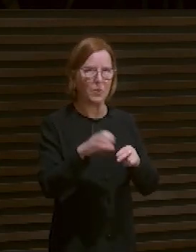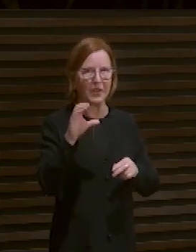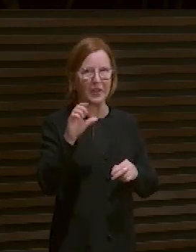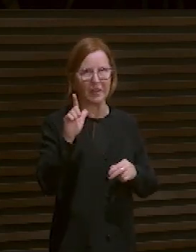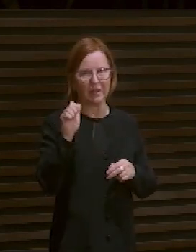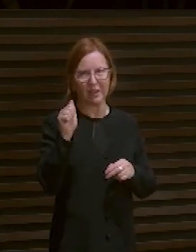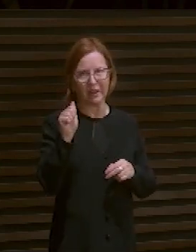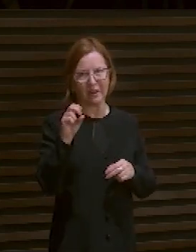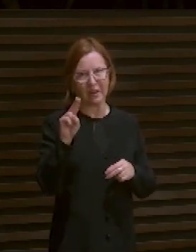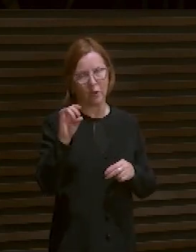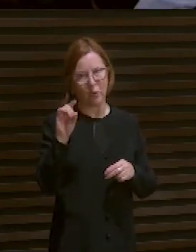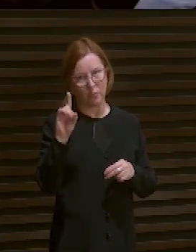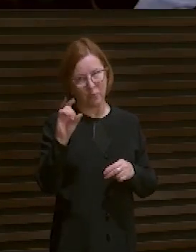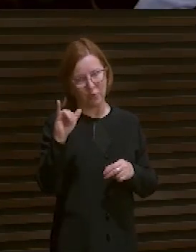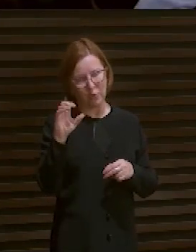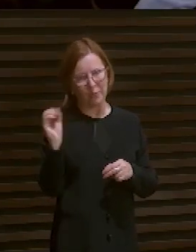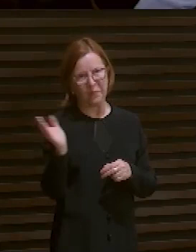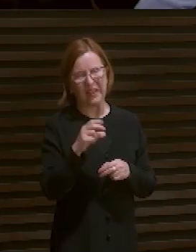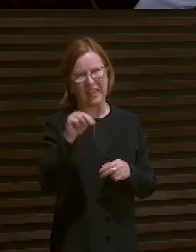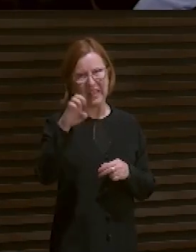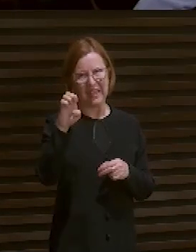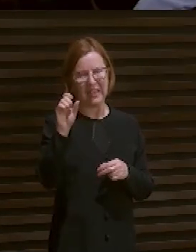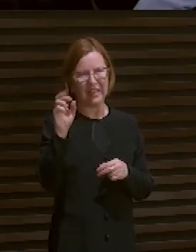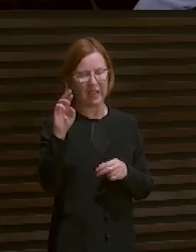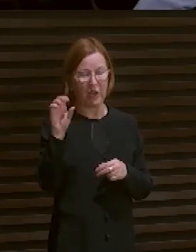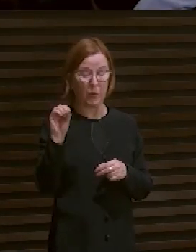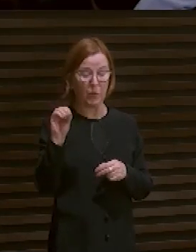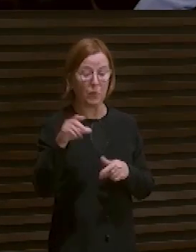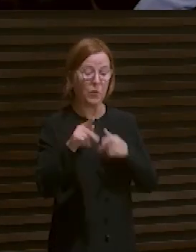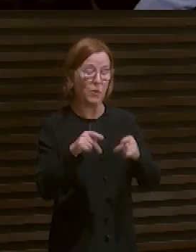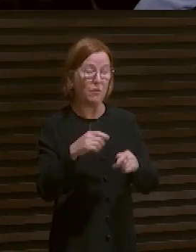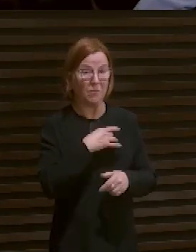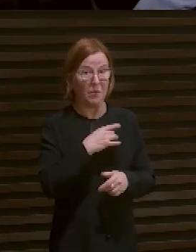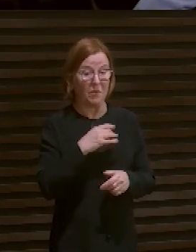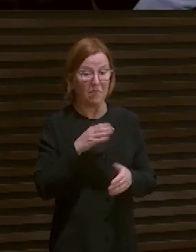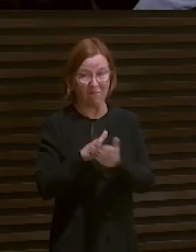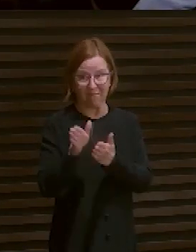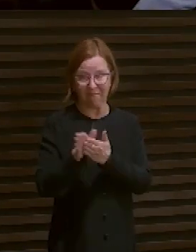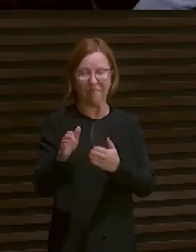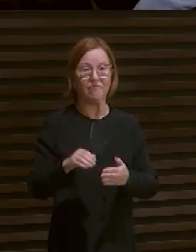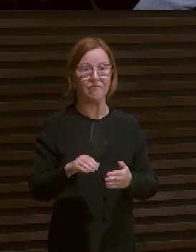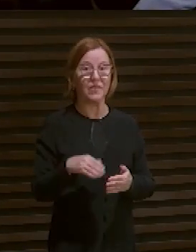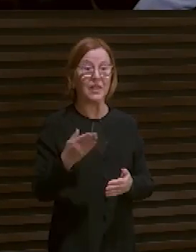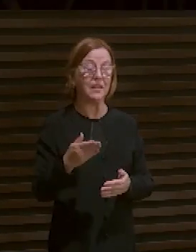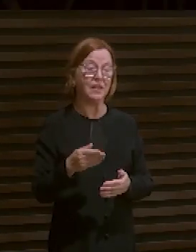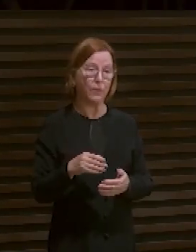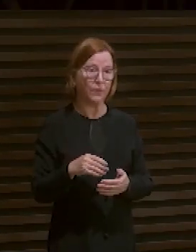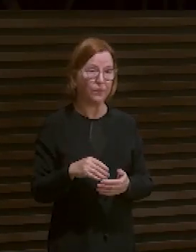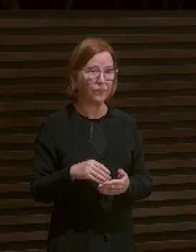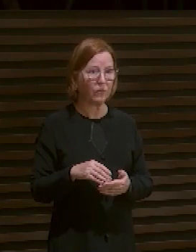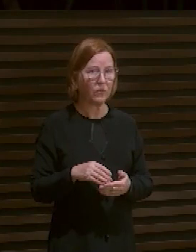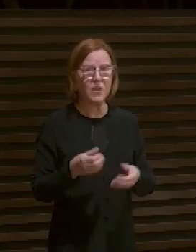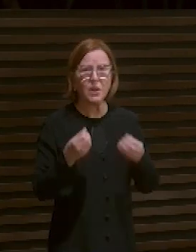gerou um medo, e eles estavam retroagindo. E esse escritor está dizendo, gente, como é que